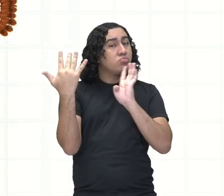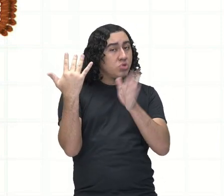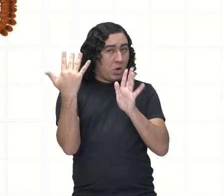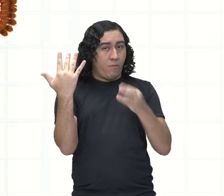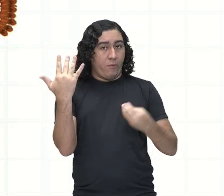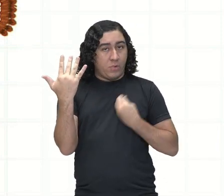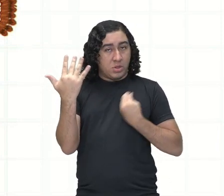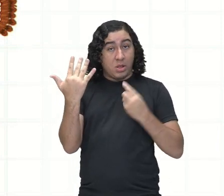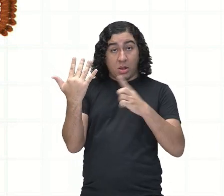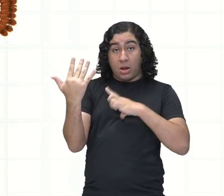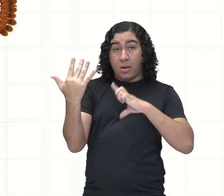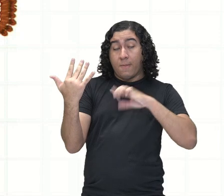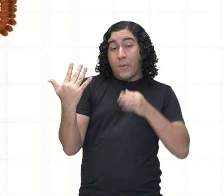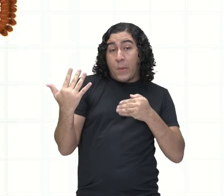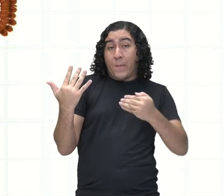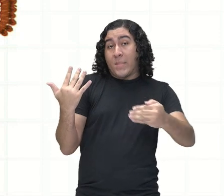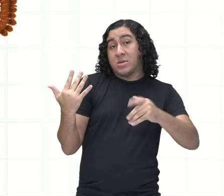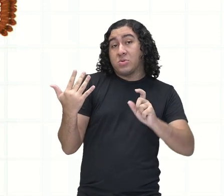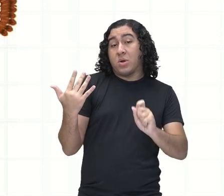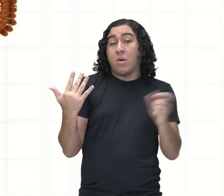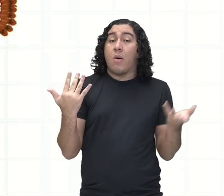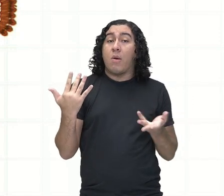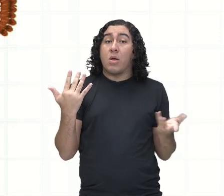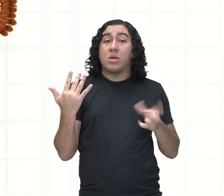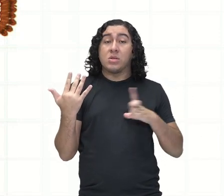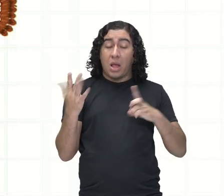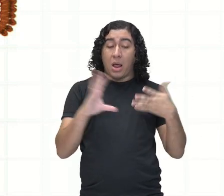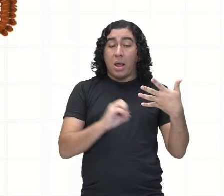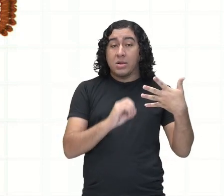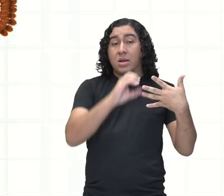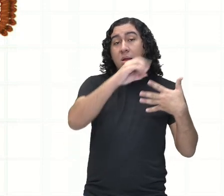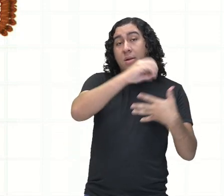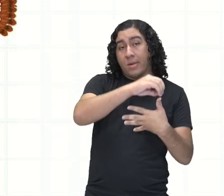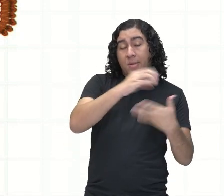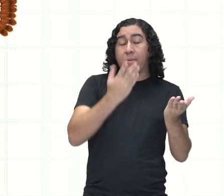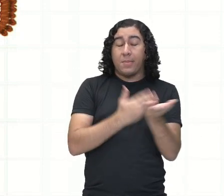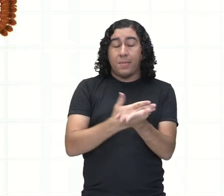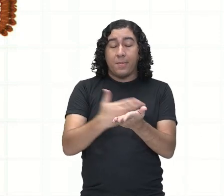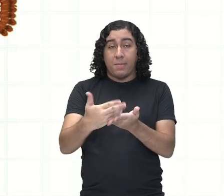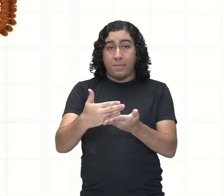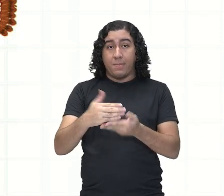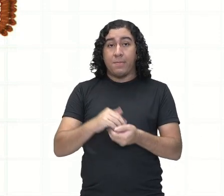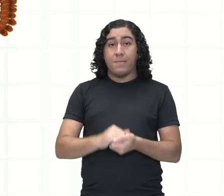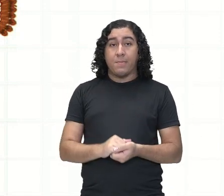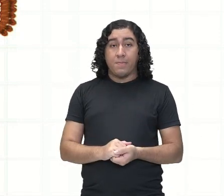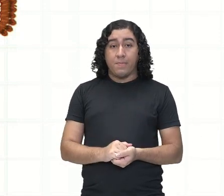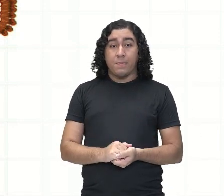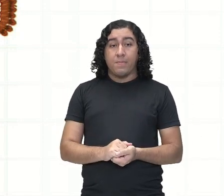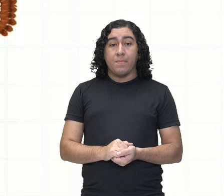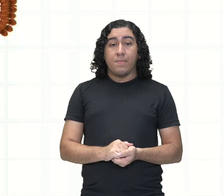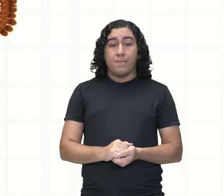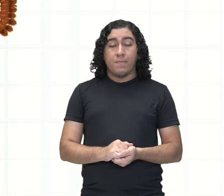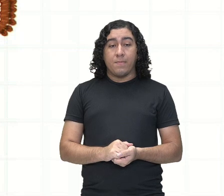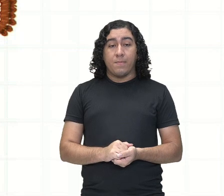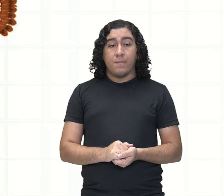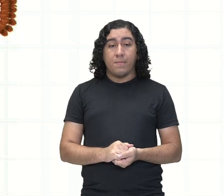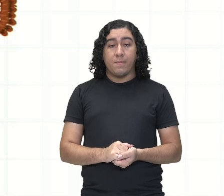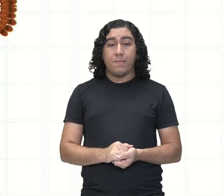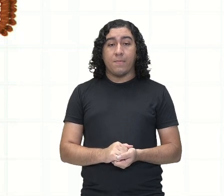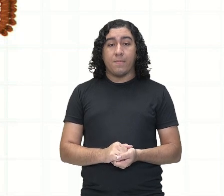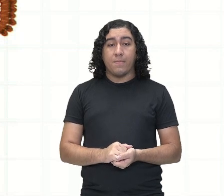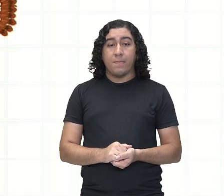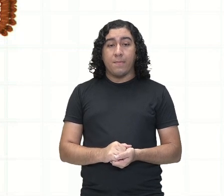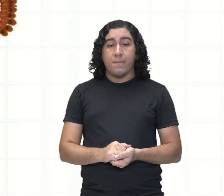vão iniciar aí essa cadeia, essa transferência unidirecional. E aqui